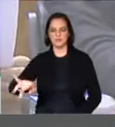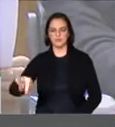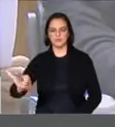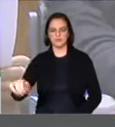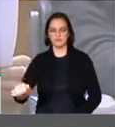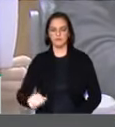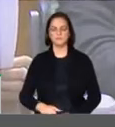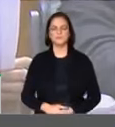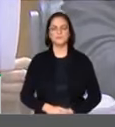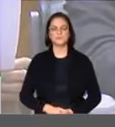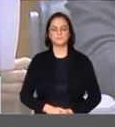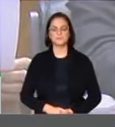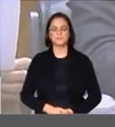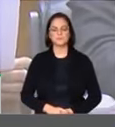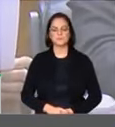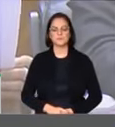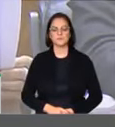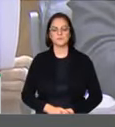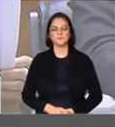Homenageamos